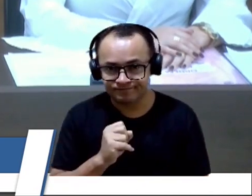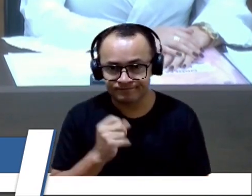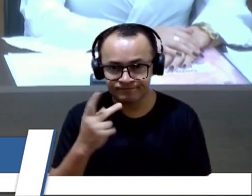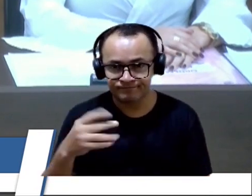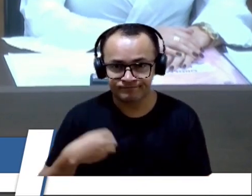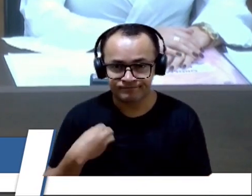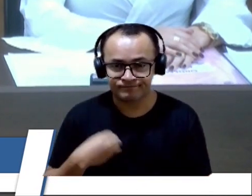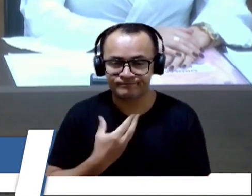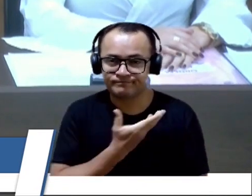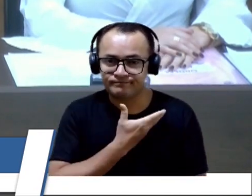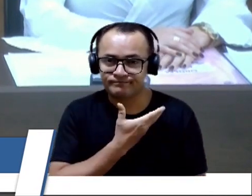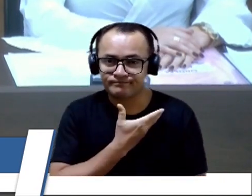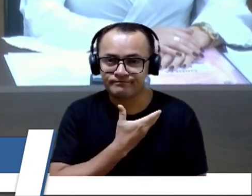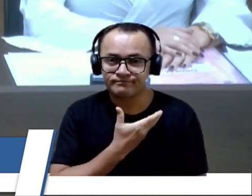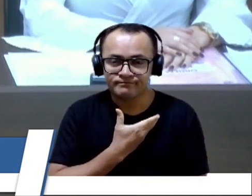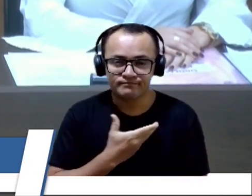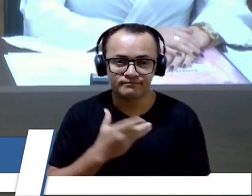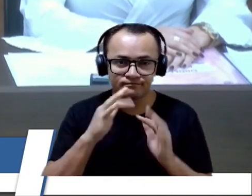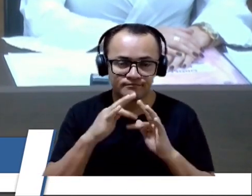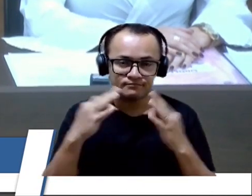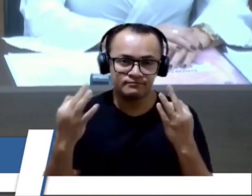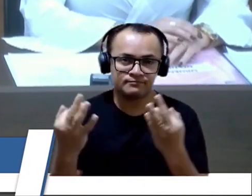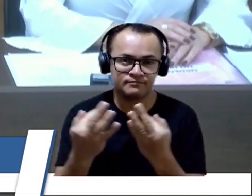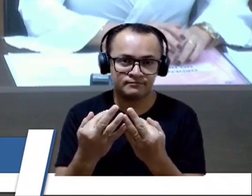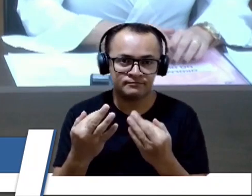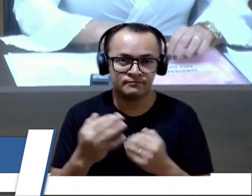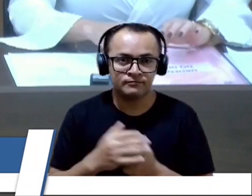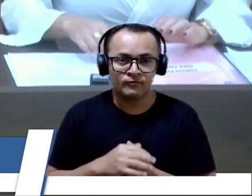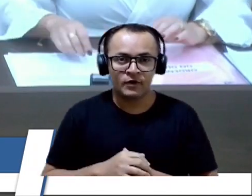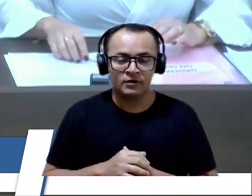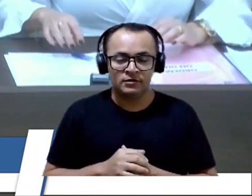amizades e sua família.